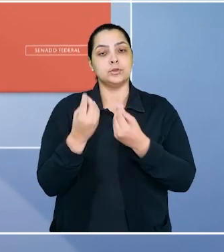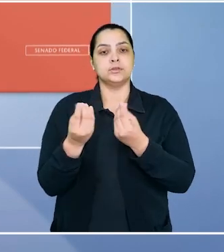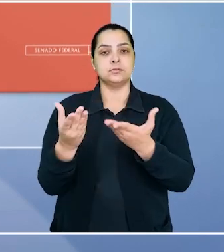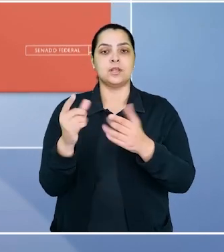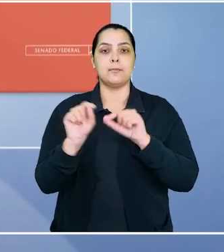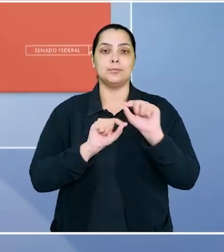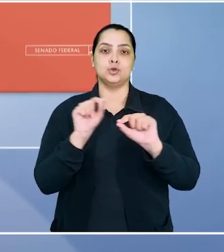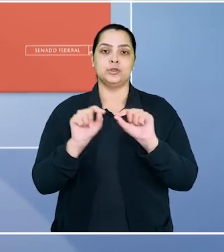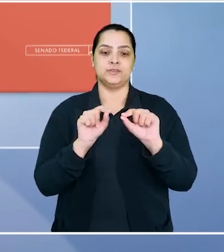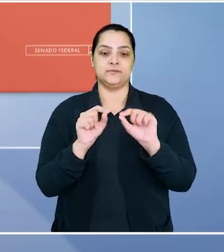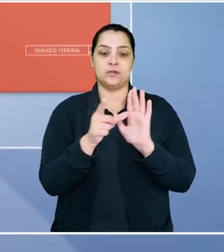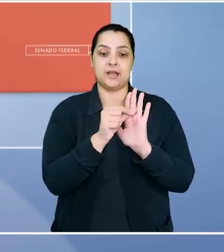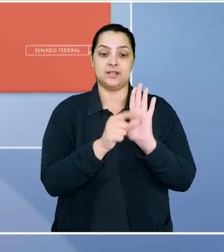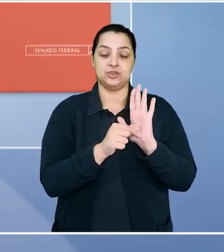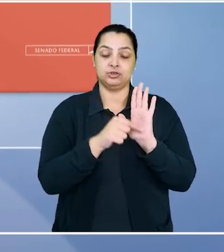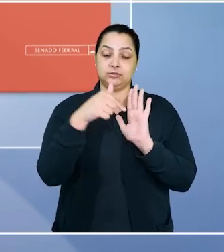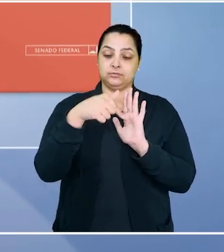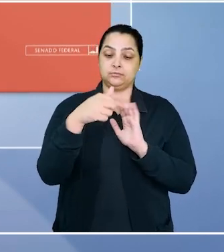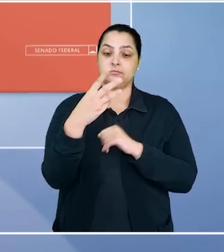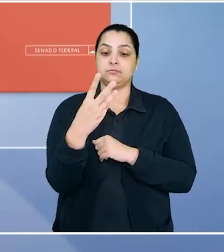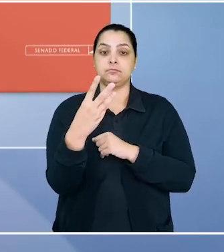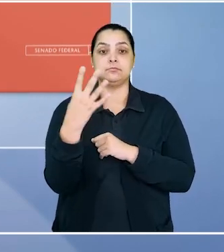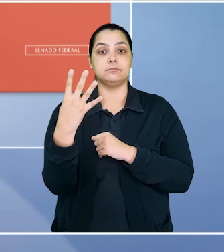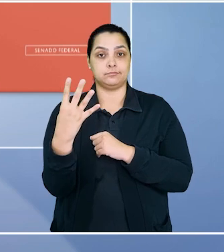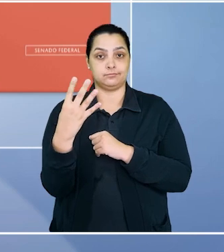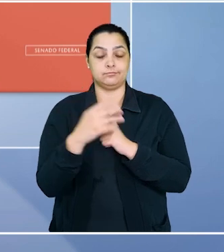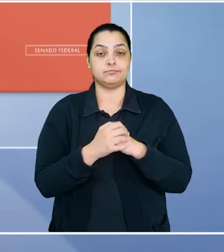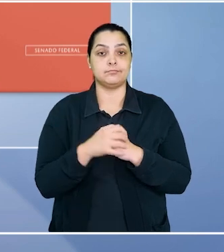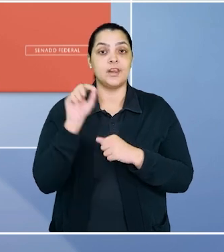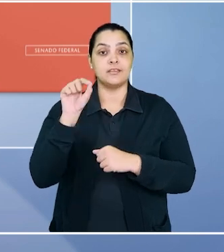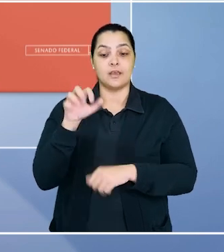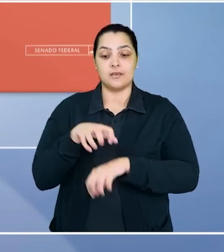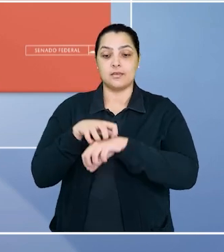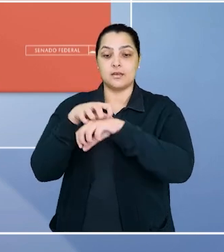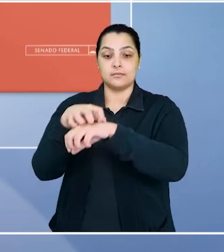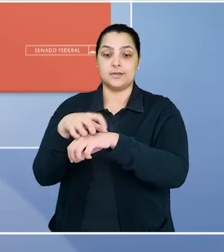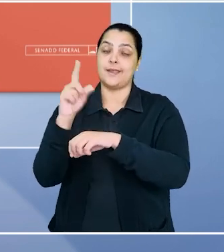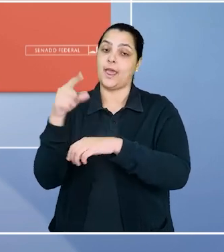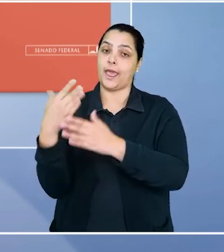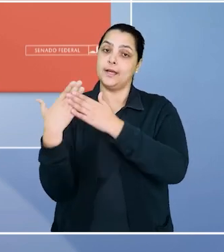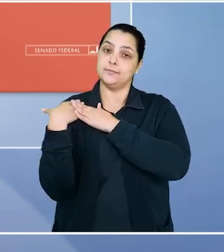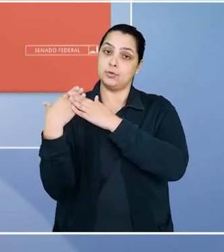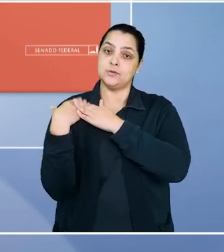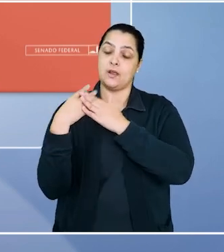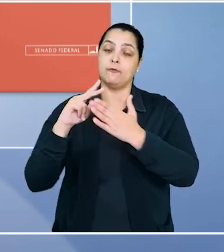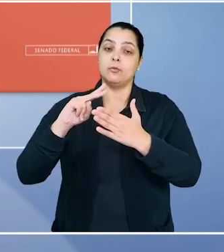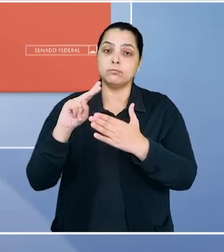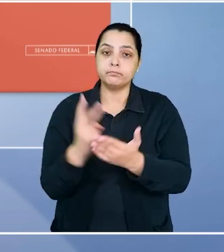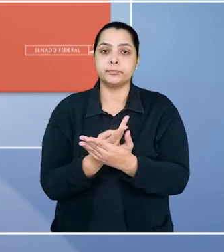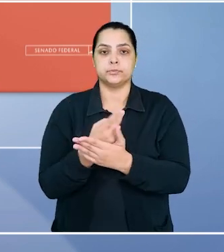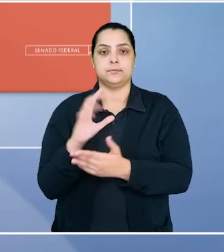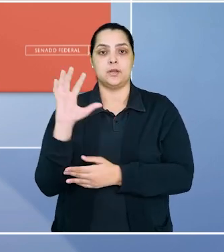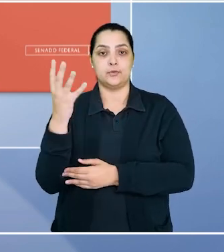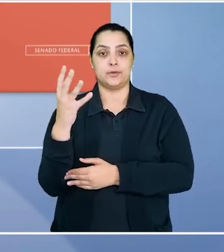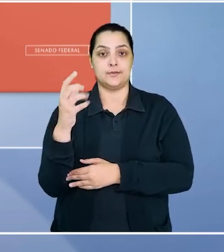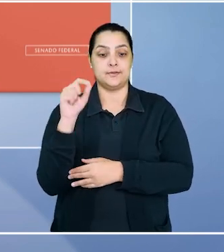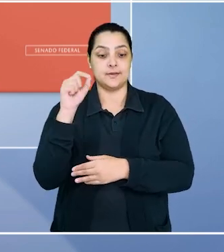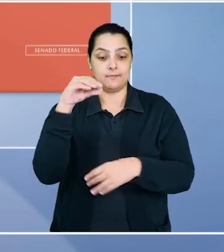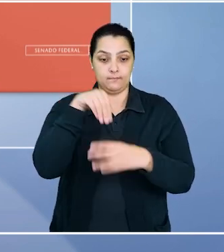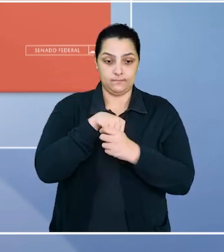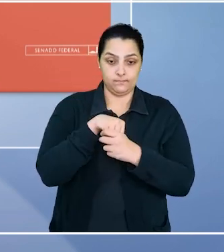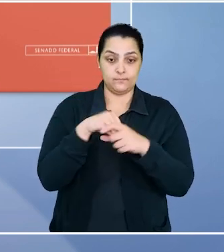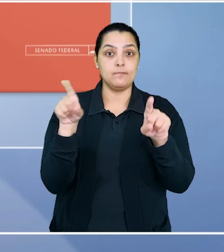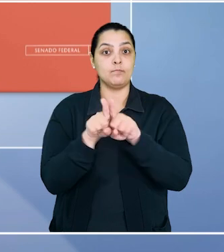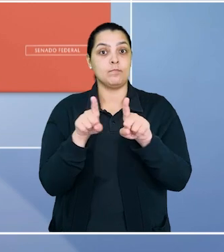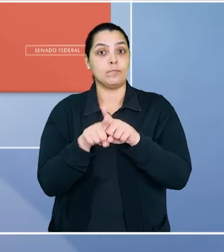decisão. Segundo o artigo 734, o transportador responde pelos danos causados, tanto aos passageiros quanto